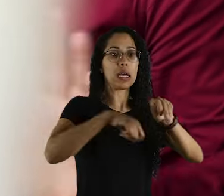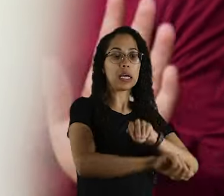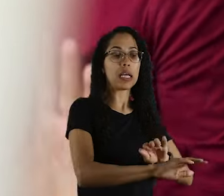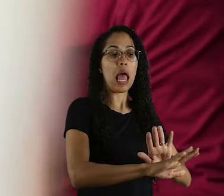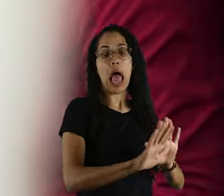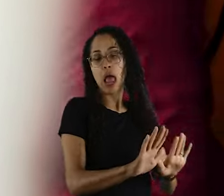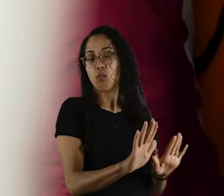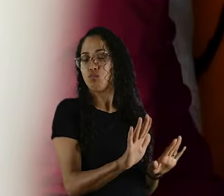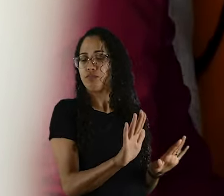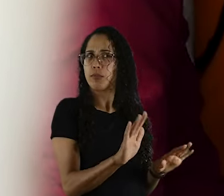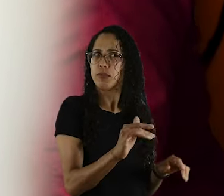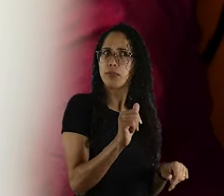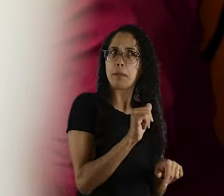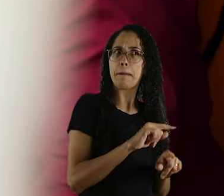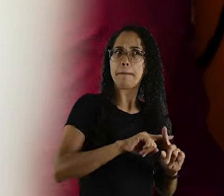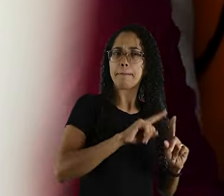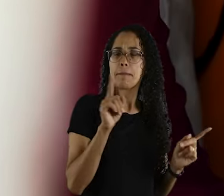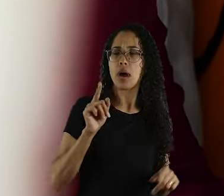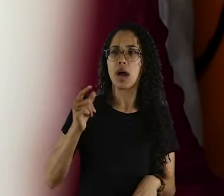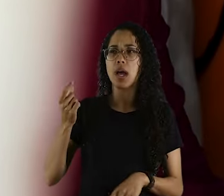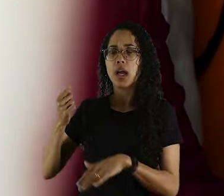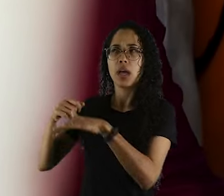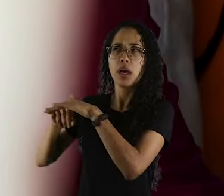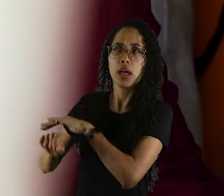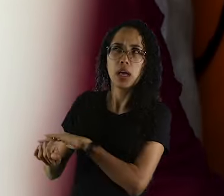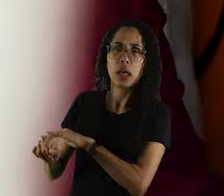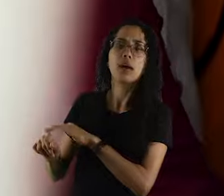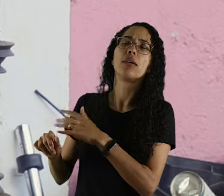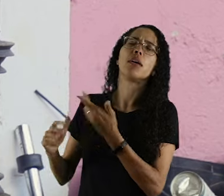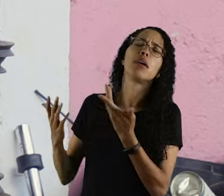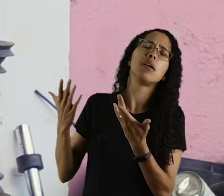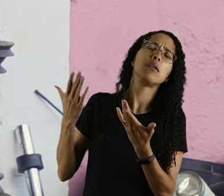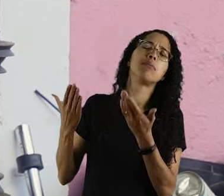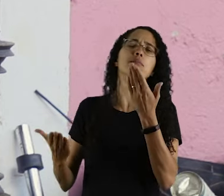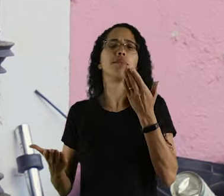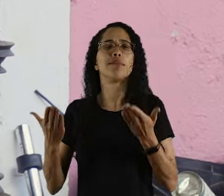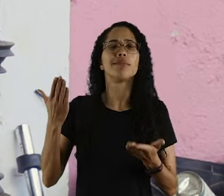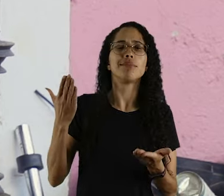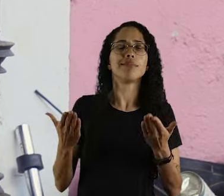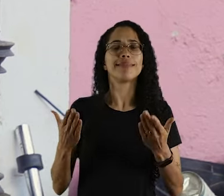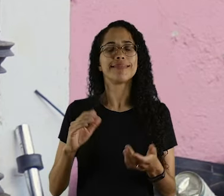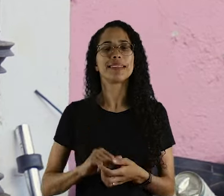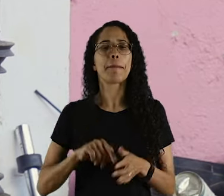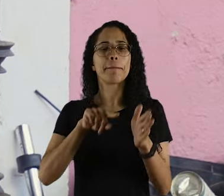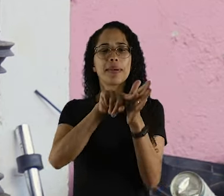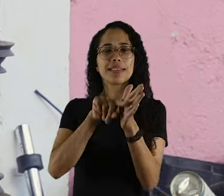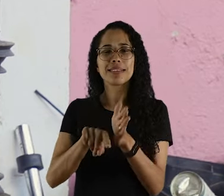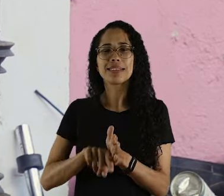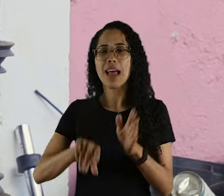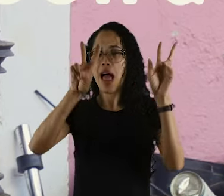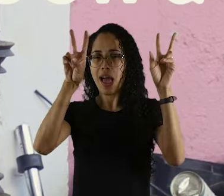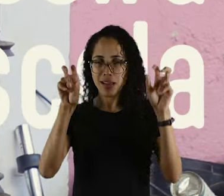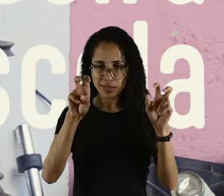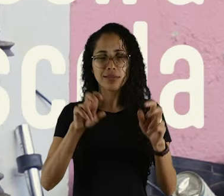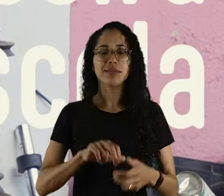colchão, talvez ele não suma. É, mas se eu investir aqui numa corretora de valores... Eu comecei a pesquisar bastante sobre, né? A gente não